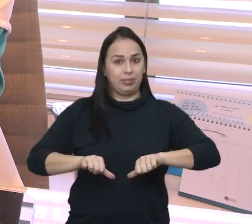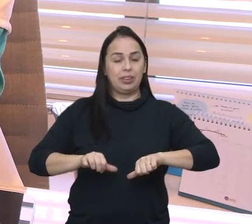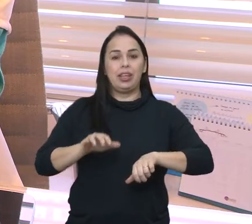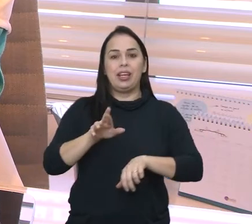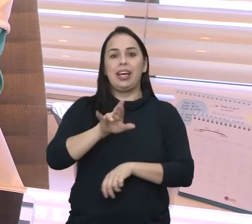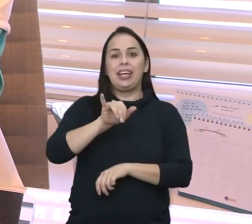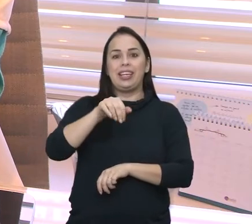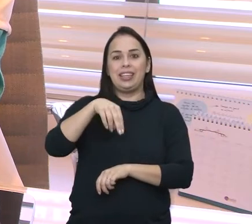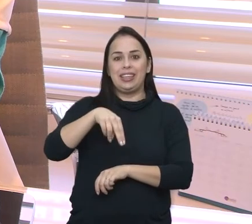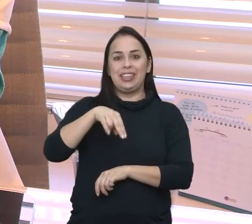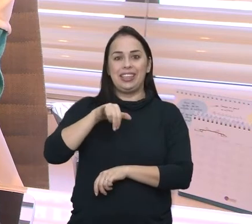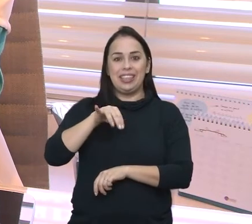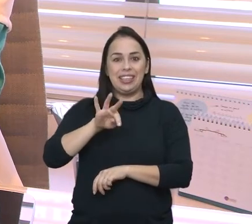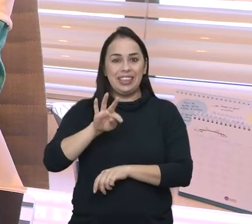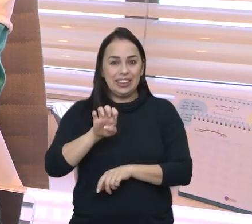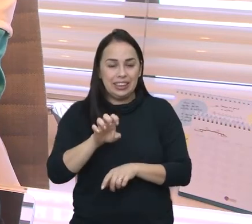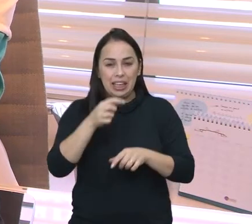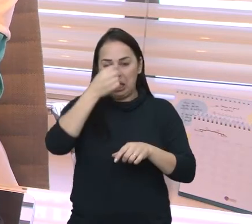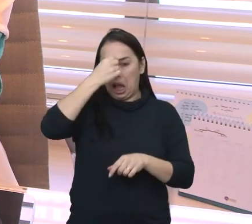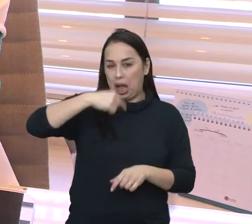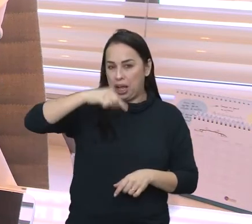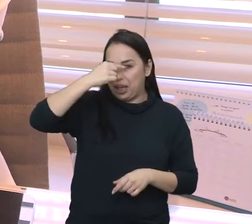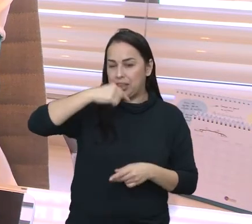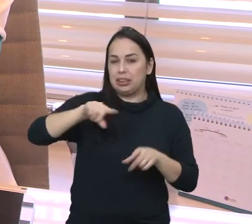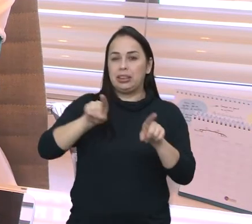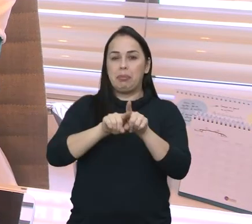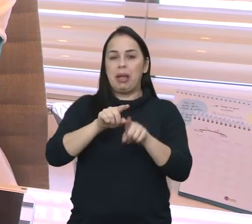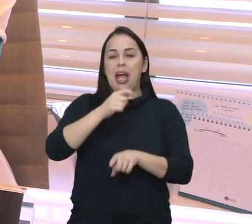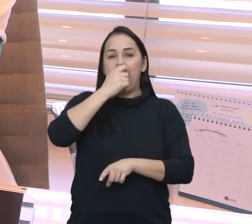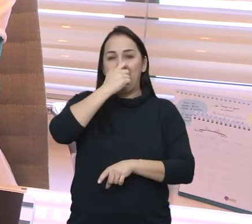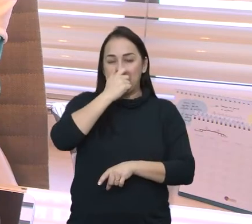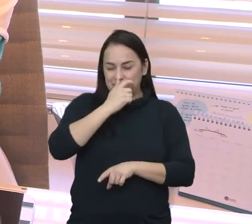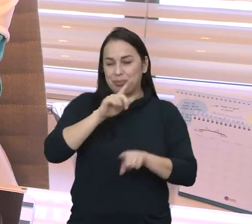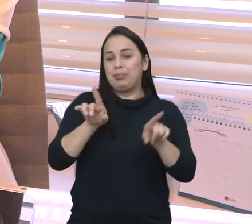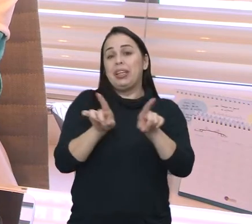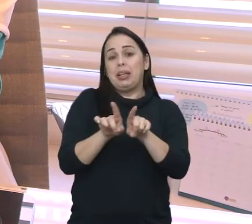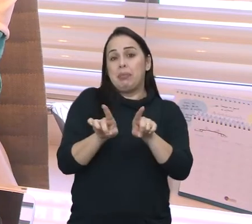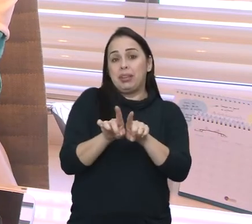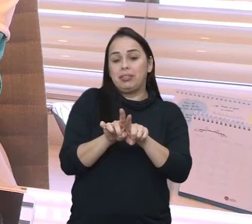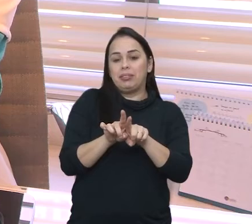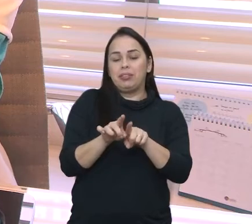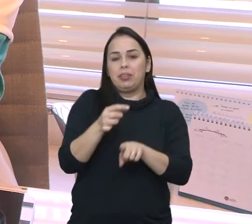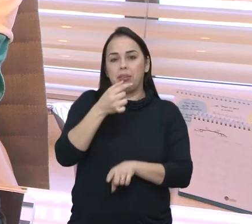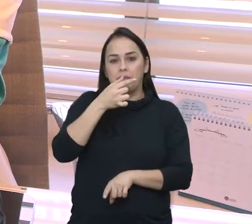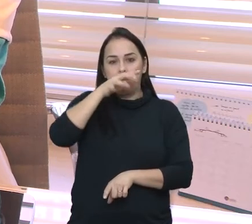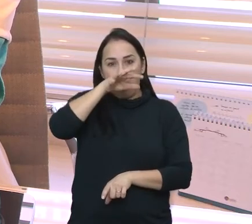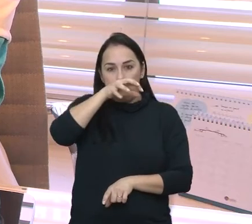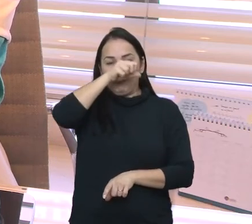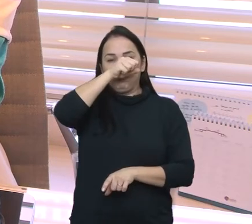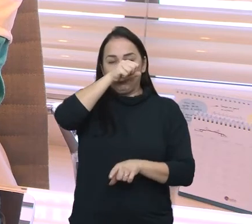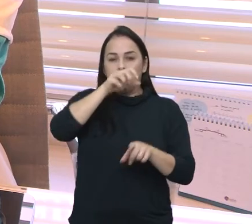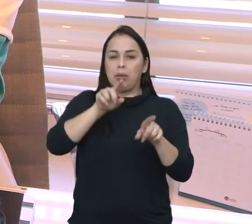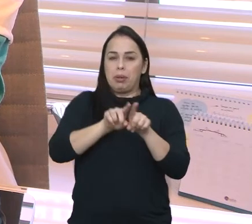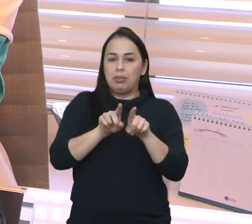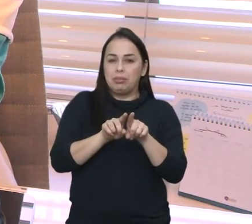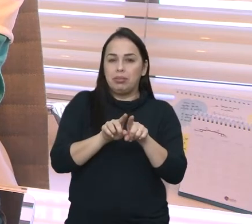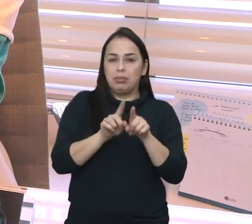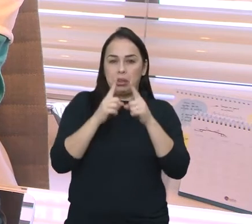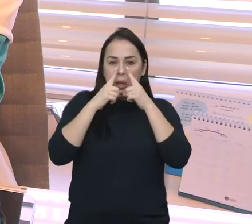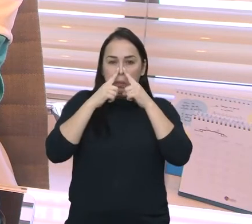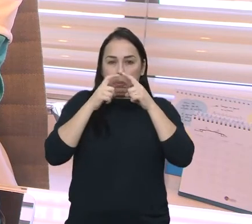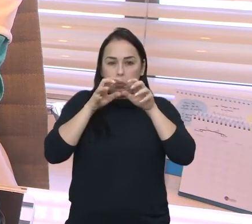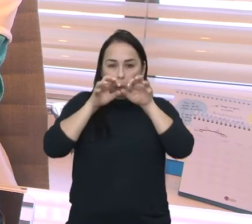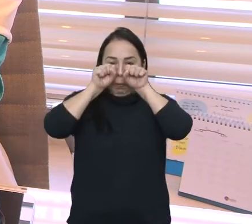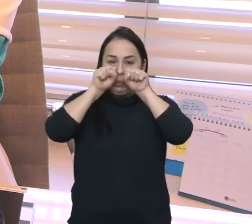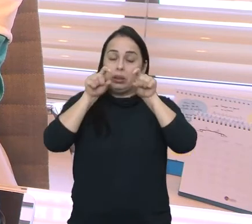inverno é a rinite, então é aquela coriza, os espirros, o nariz entupido à noite,